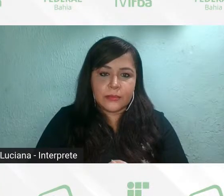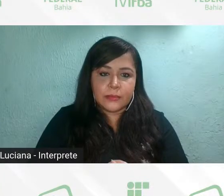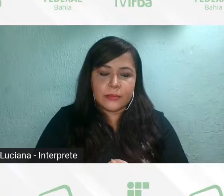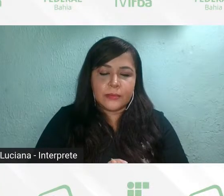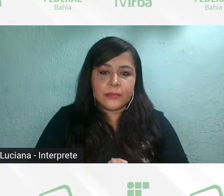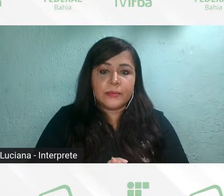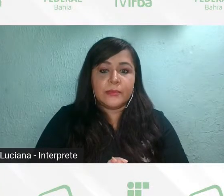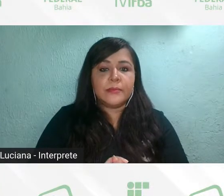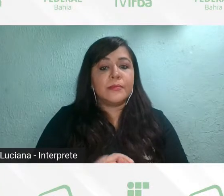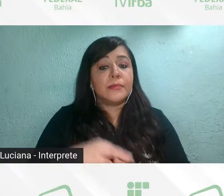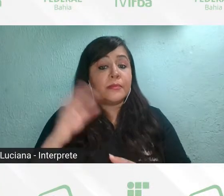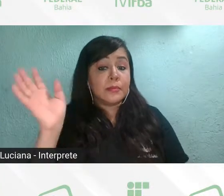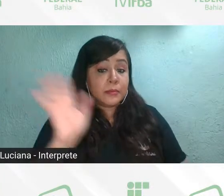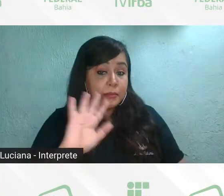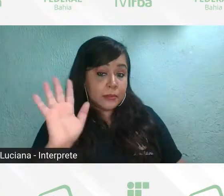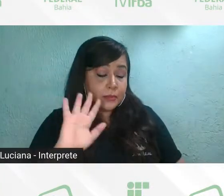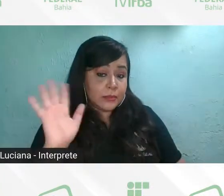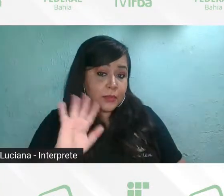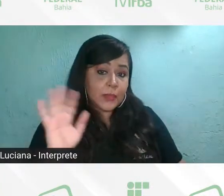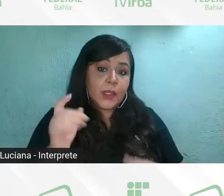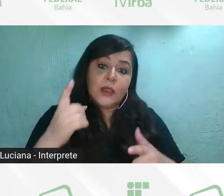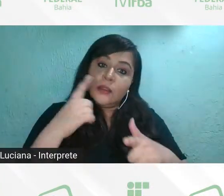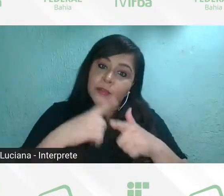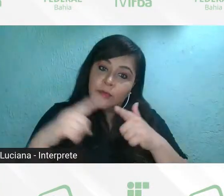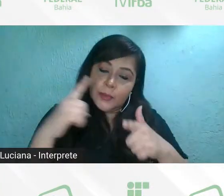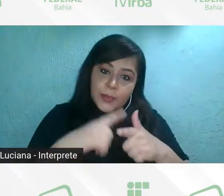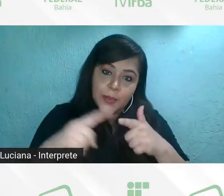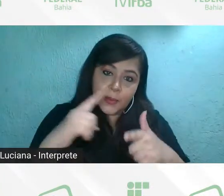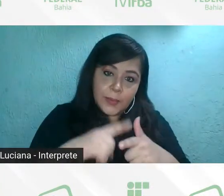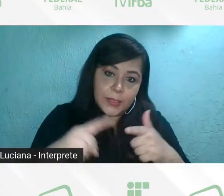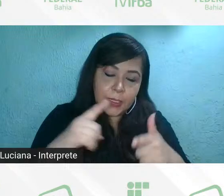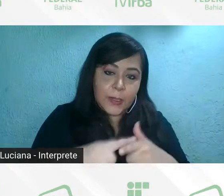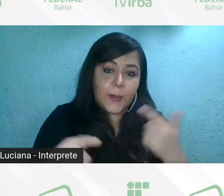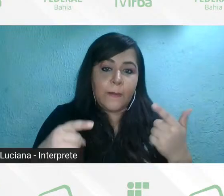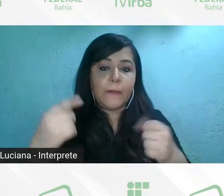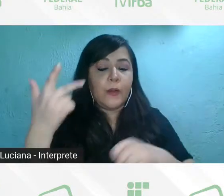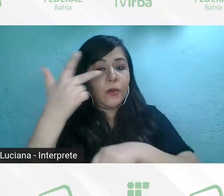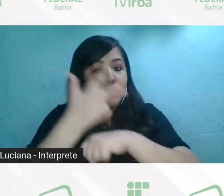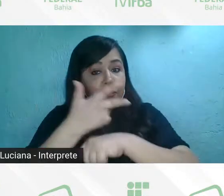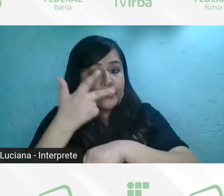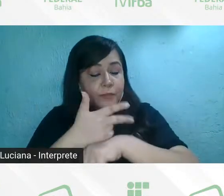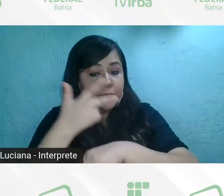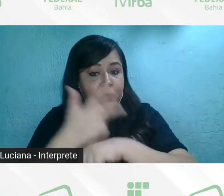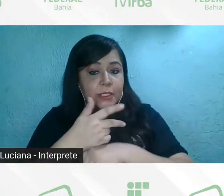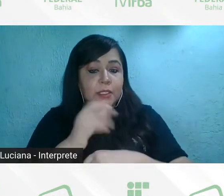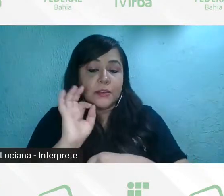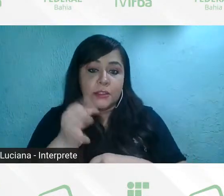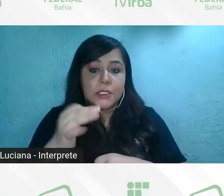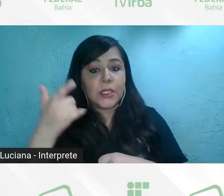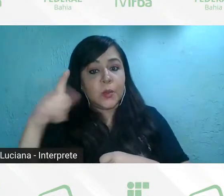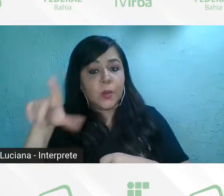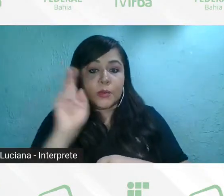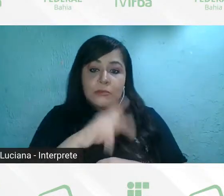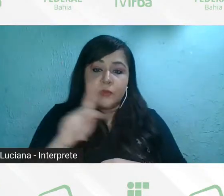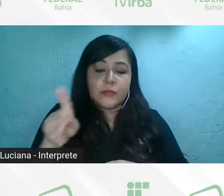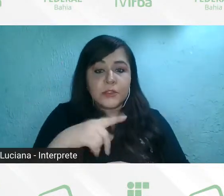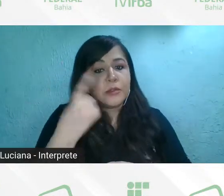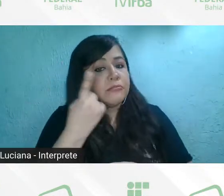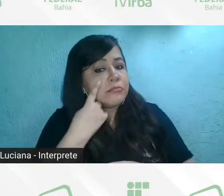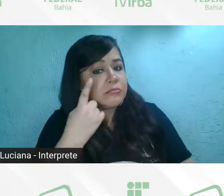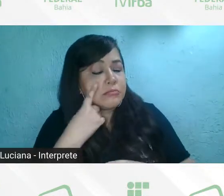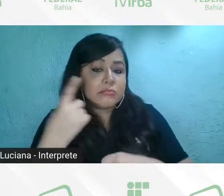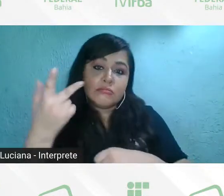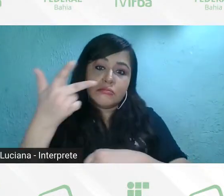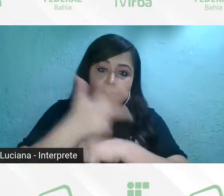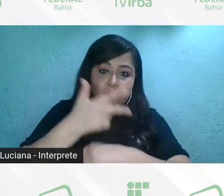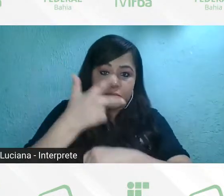Pessoal, houve um problema com o vídeo de uma das residentes, a outra professora está buscando upar esse vídeo, já que eu não estou conseguindo